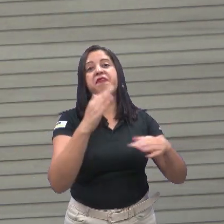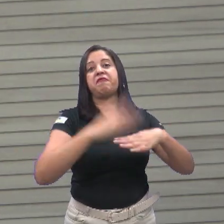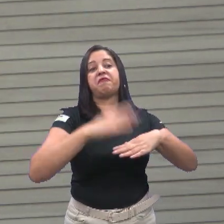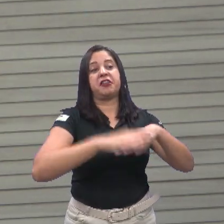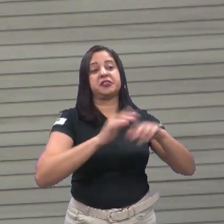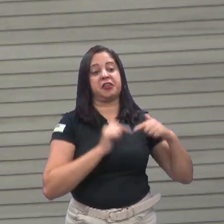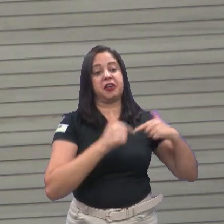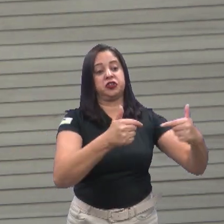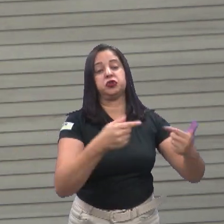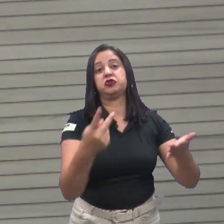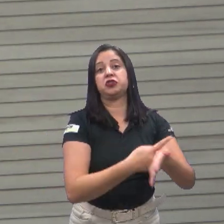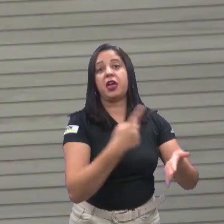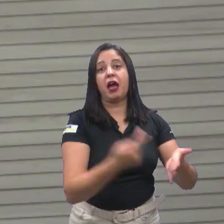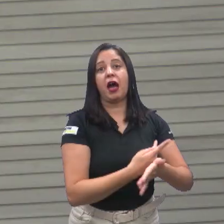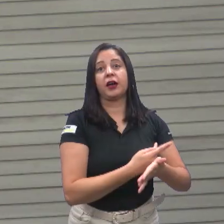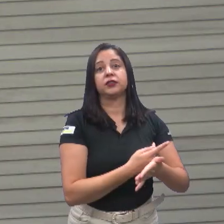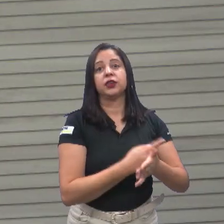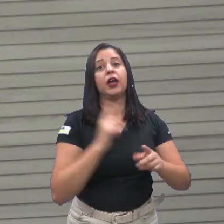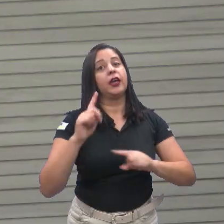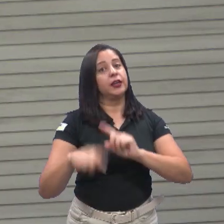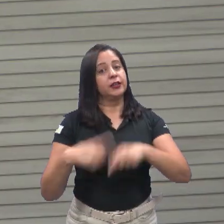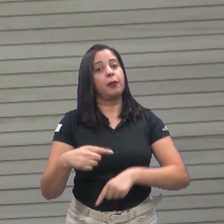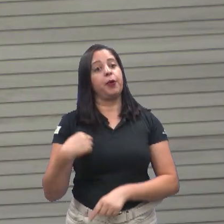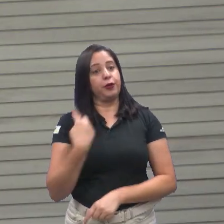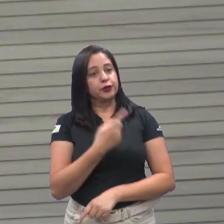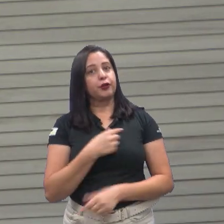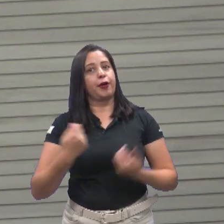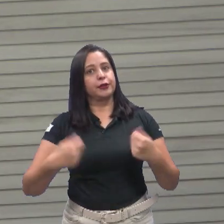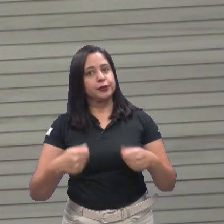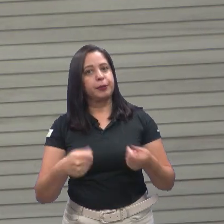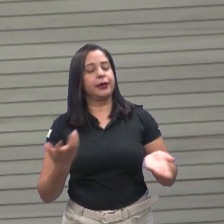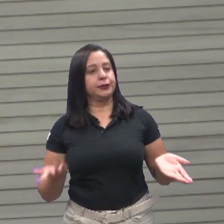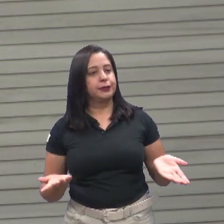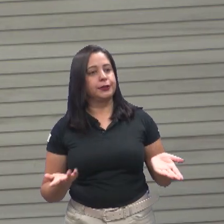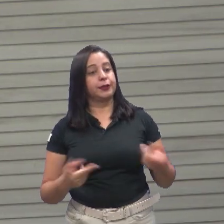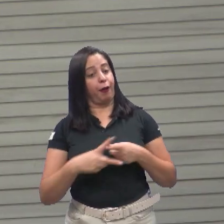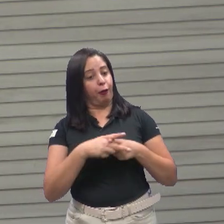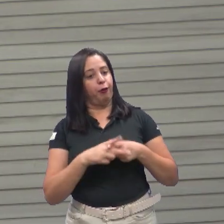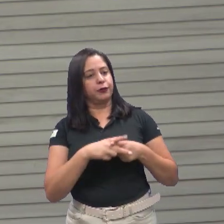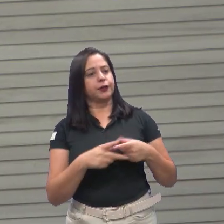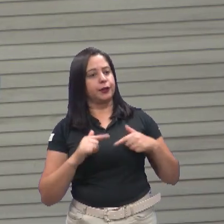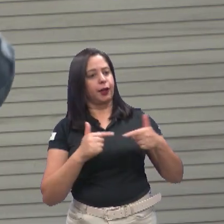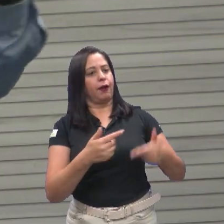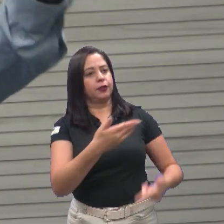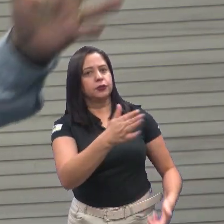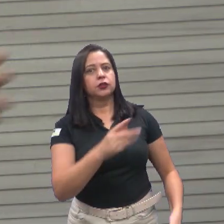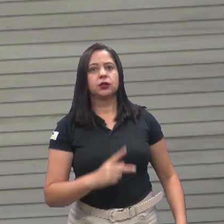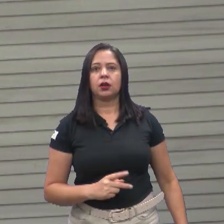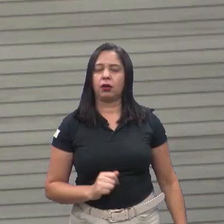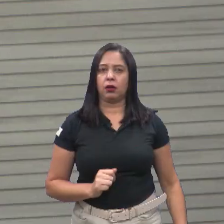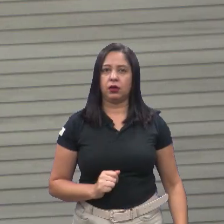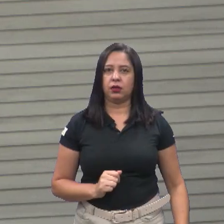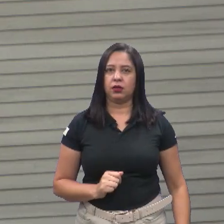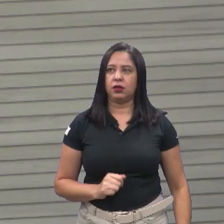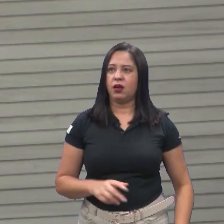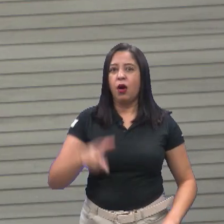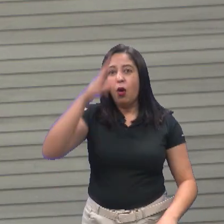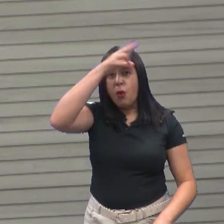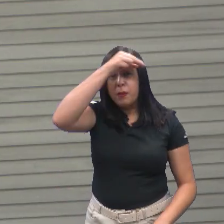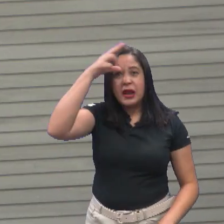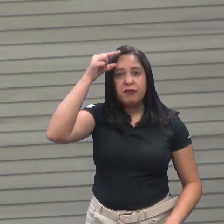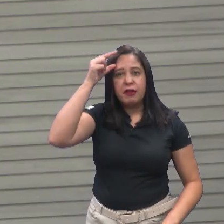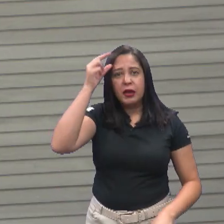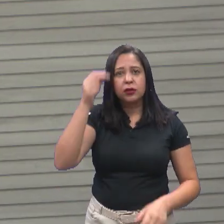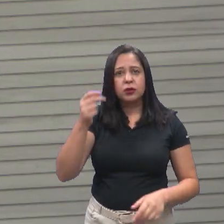para casa para a gente apagar a fogueira que é feita. Prefeito, o senhor não tem que pensar duas vezes, não.